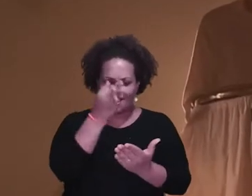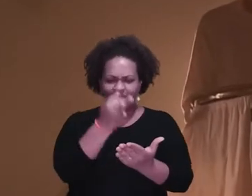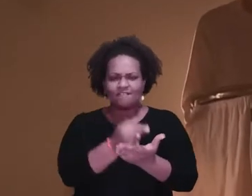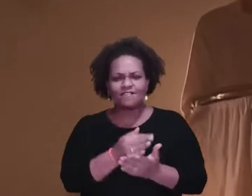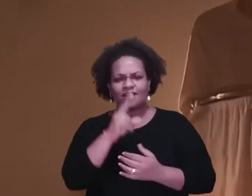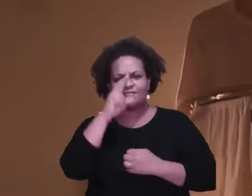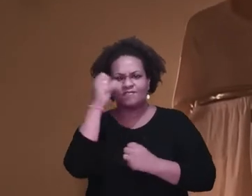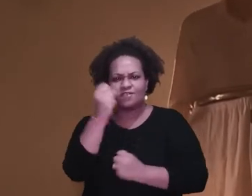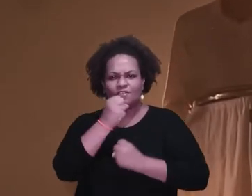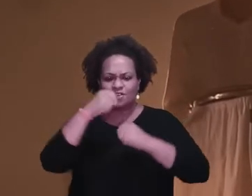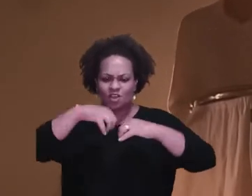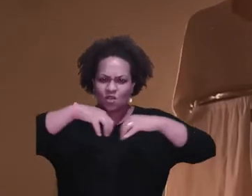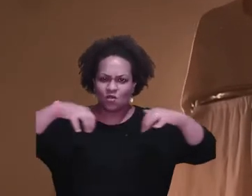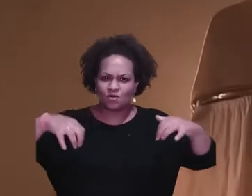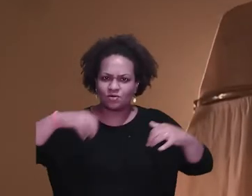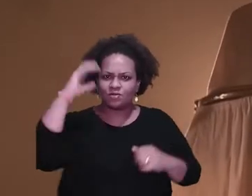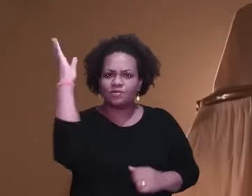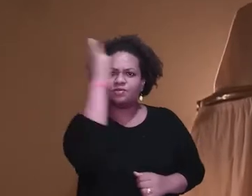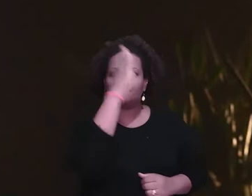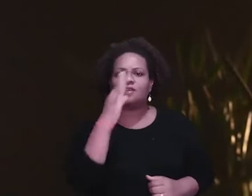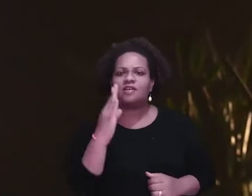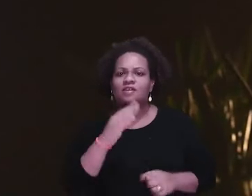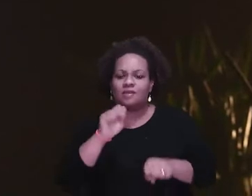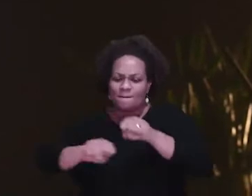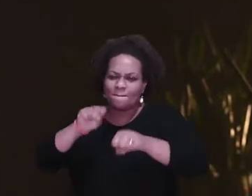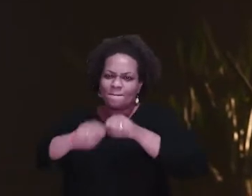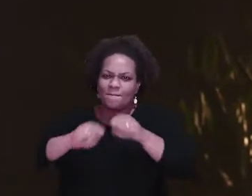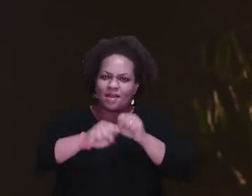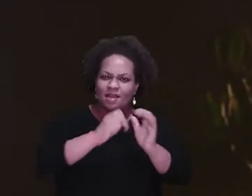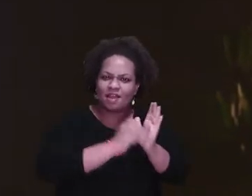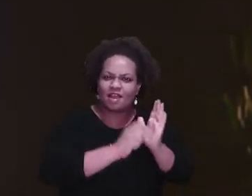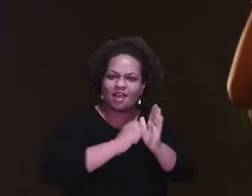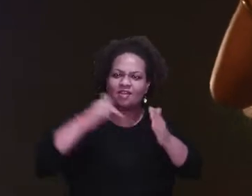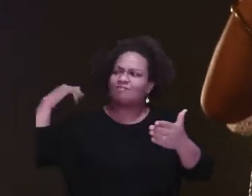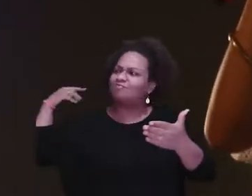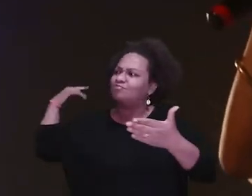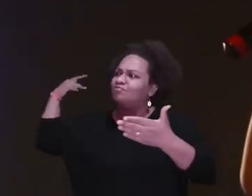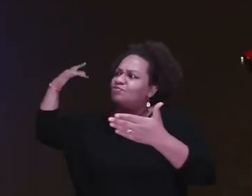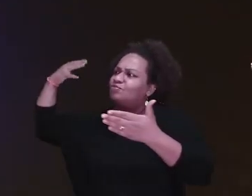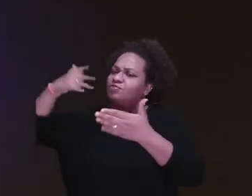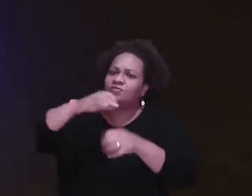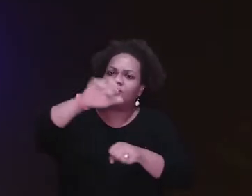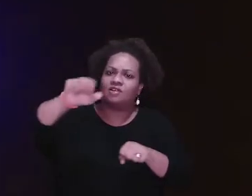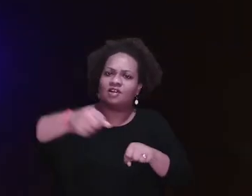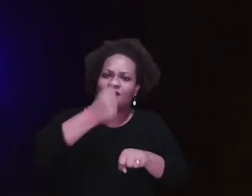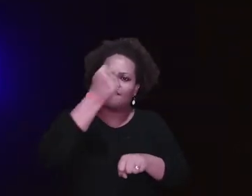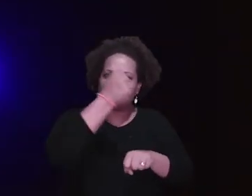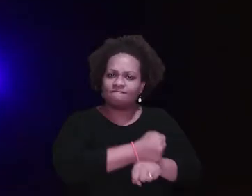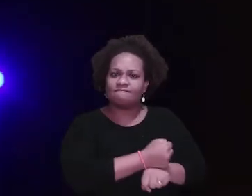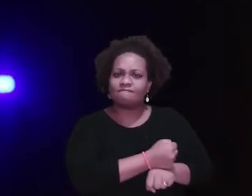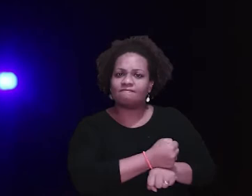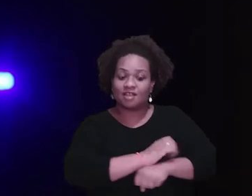resistiu o Apartheid no Brasil genocídio um desde a colonização